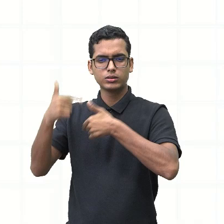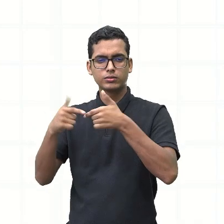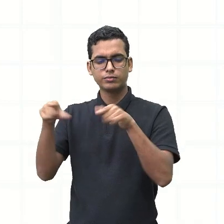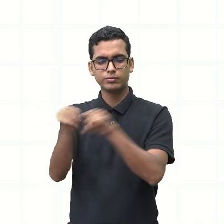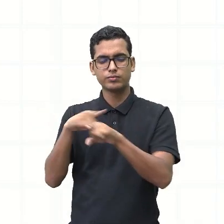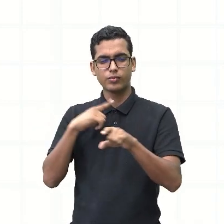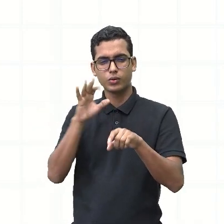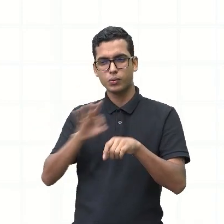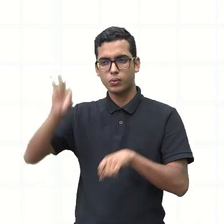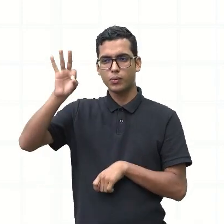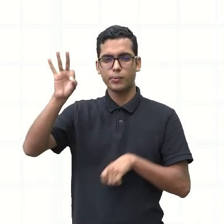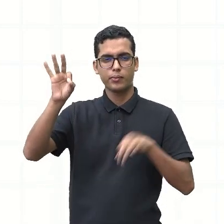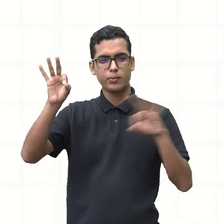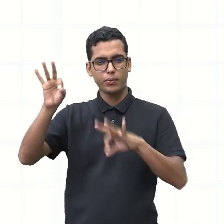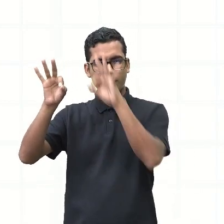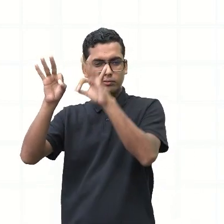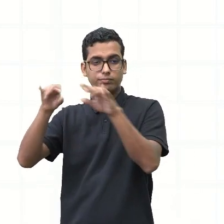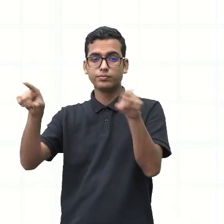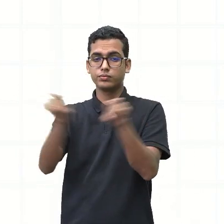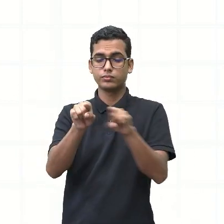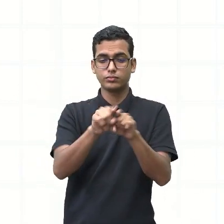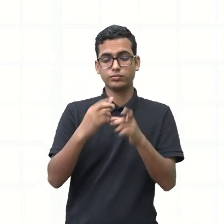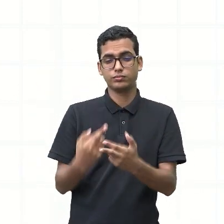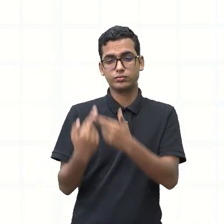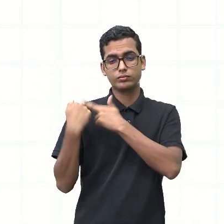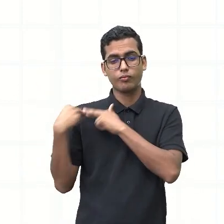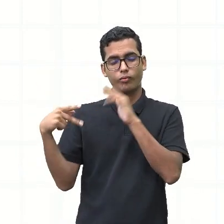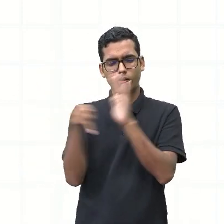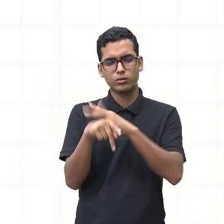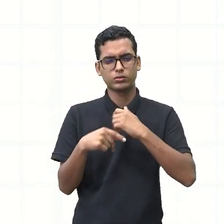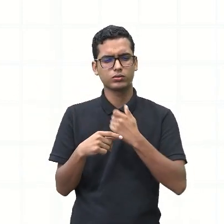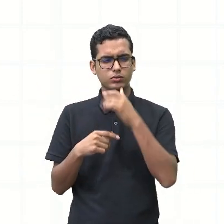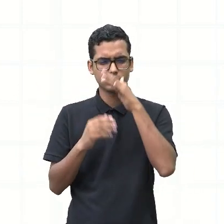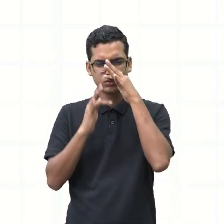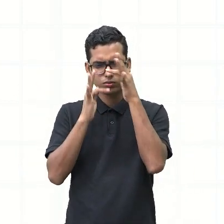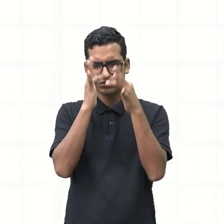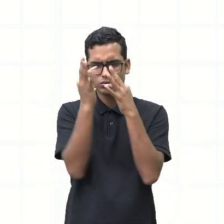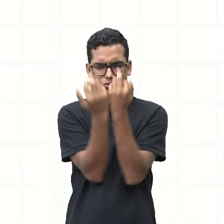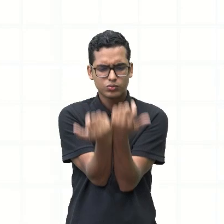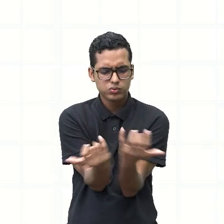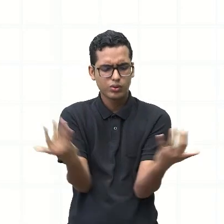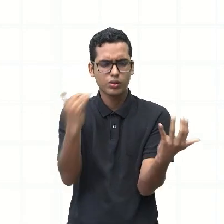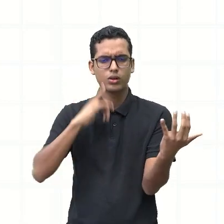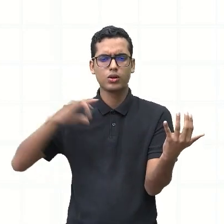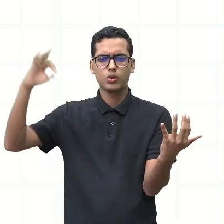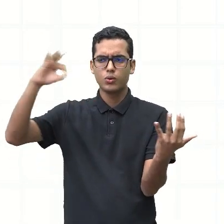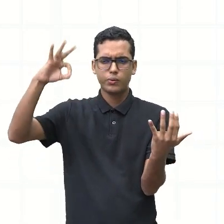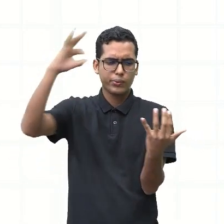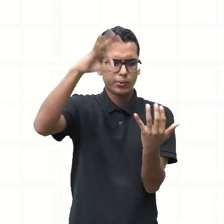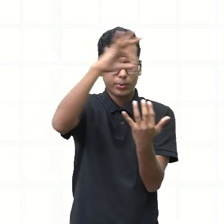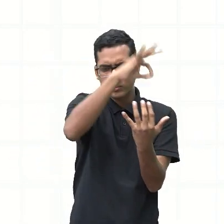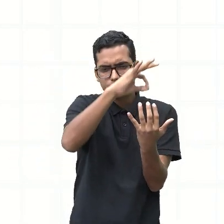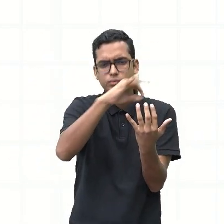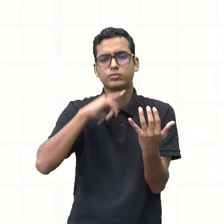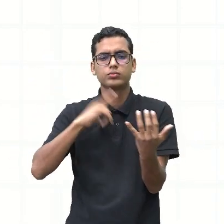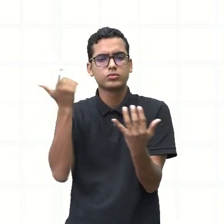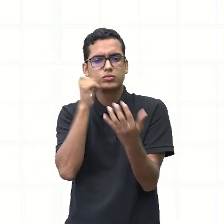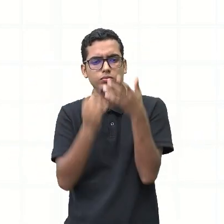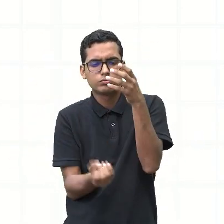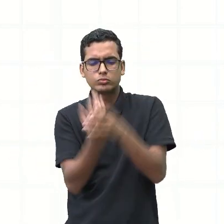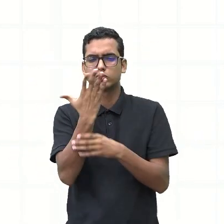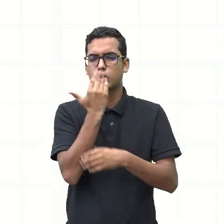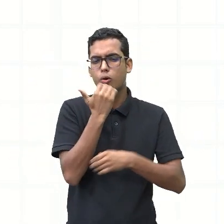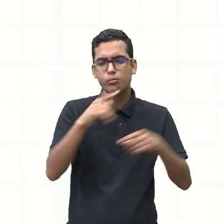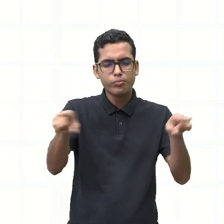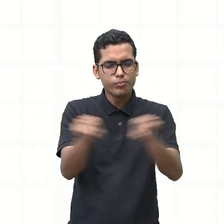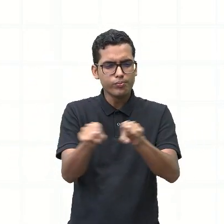desempenham um papel crucial na polinização de muitas culturas essenciais para a produção de alimentos. Então você